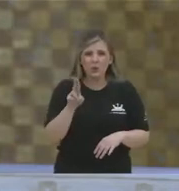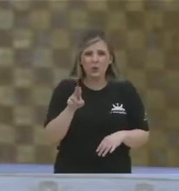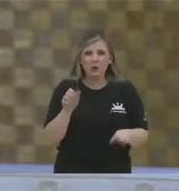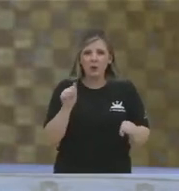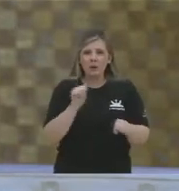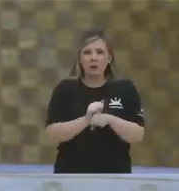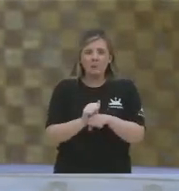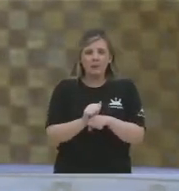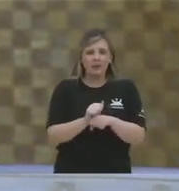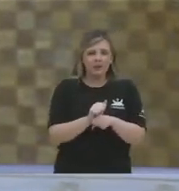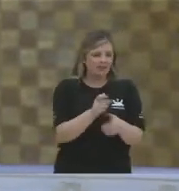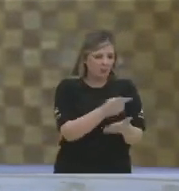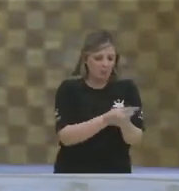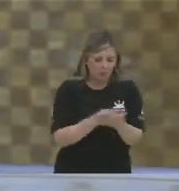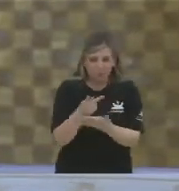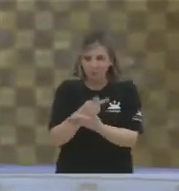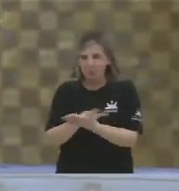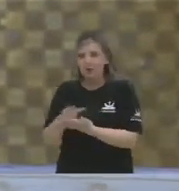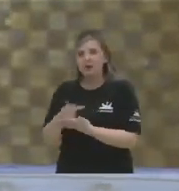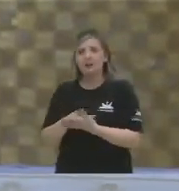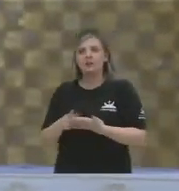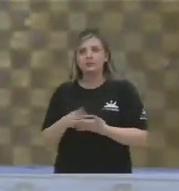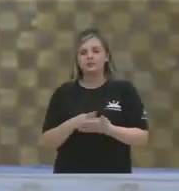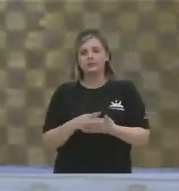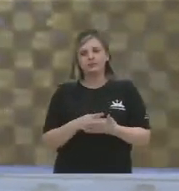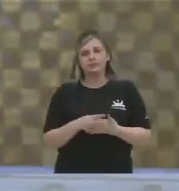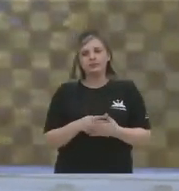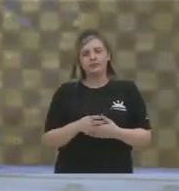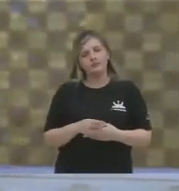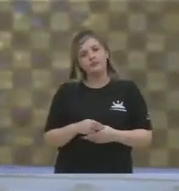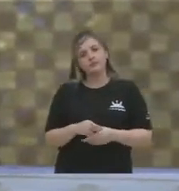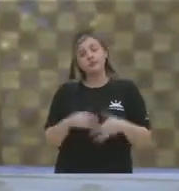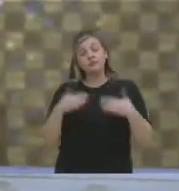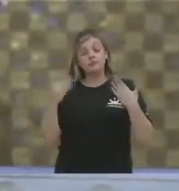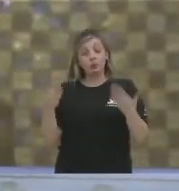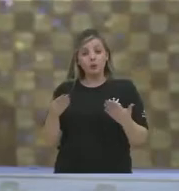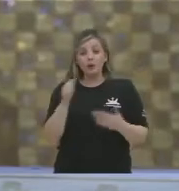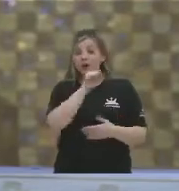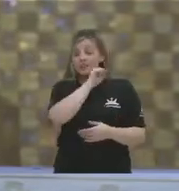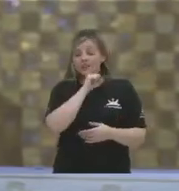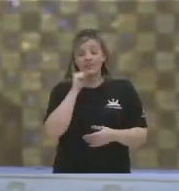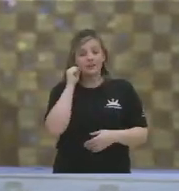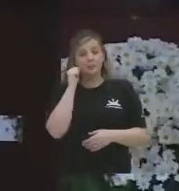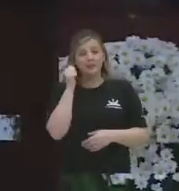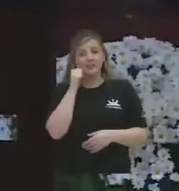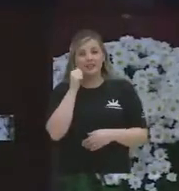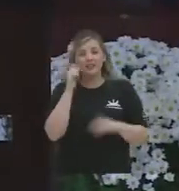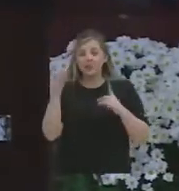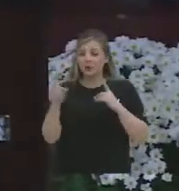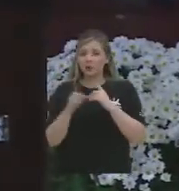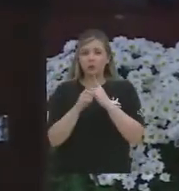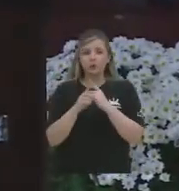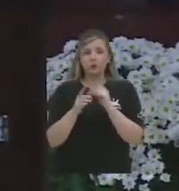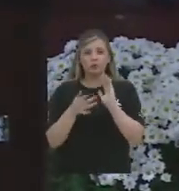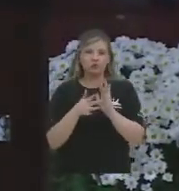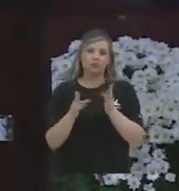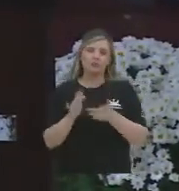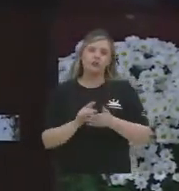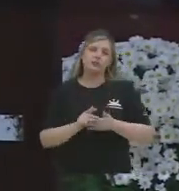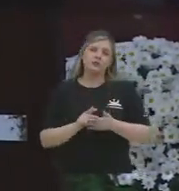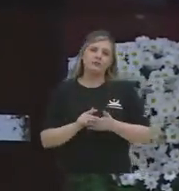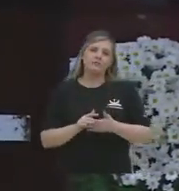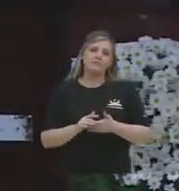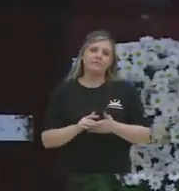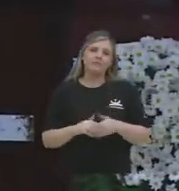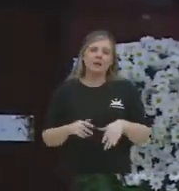dia encontra, como ela encontrou ali com Jesus. Mas ela estava na busca, não era uma